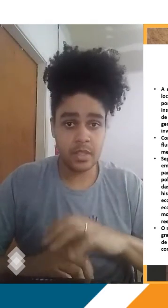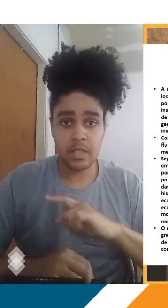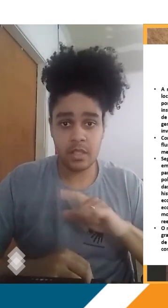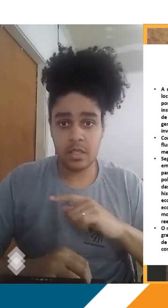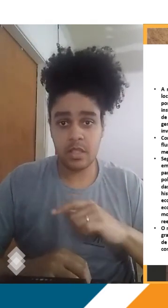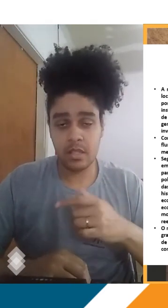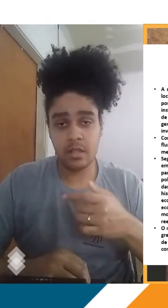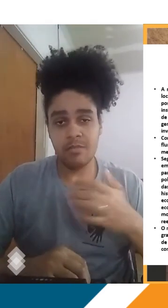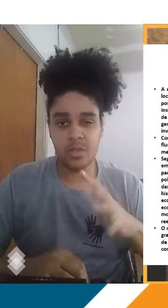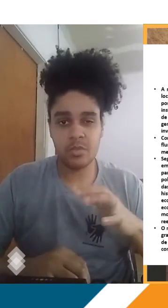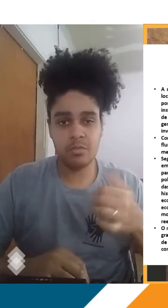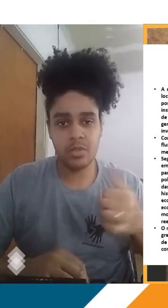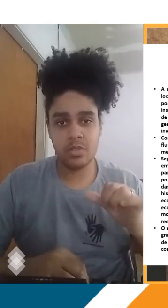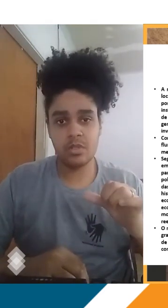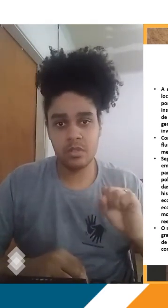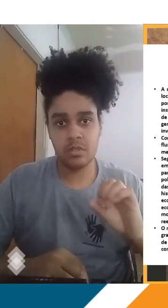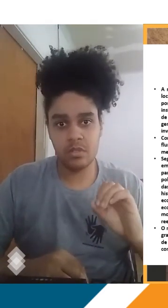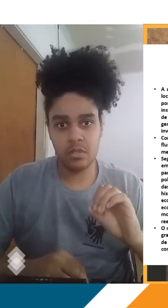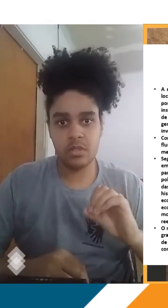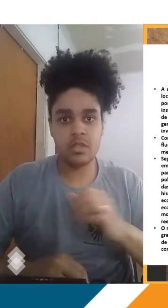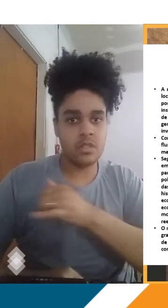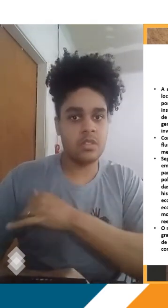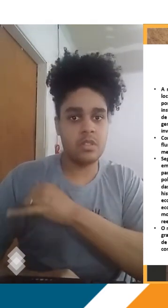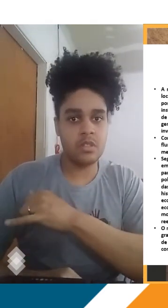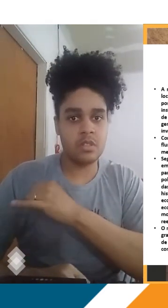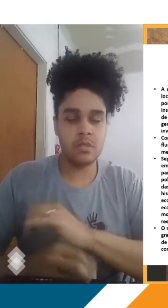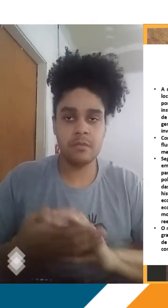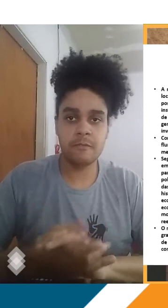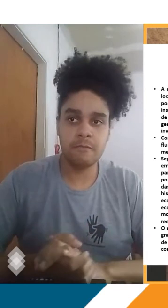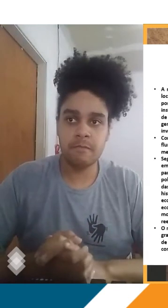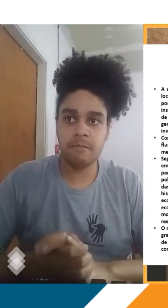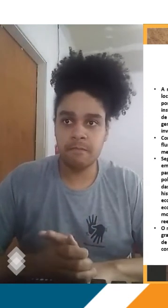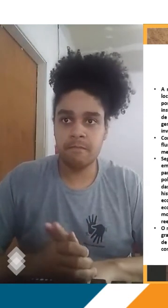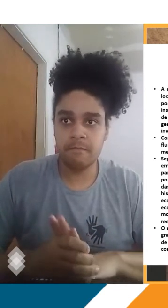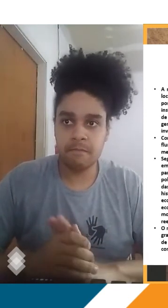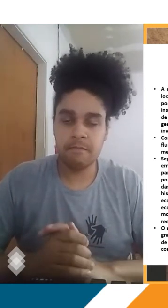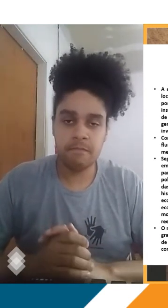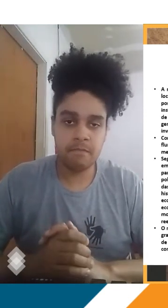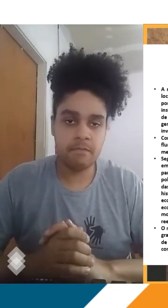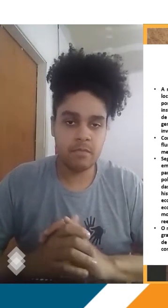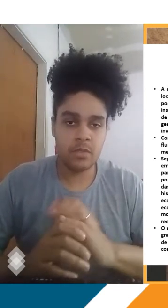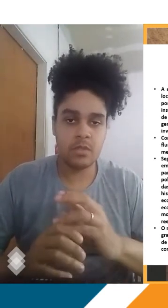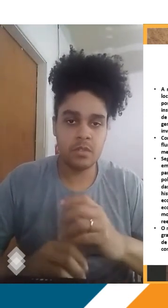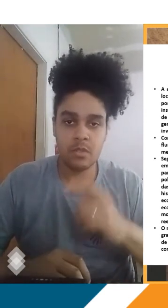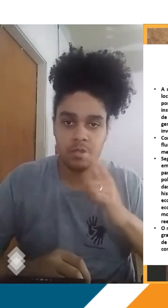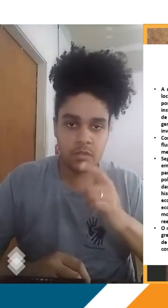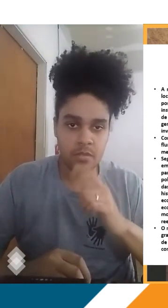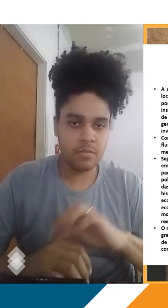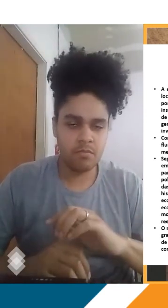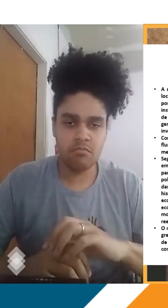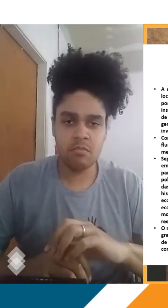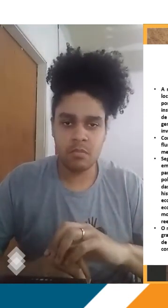numa passagem que no decorrer da década de 80, o Estado do Rio de Janeiro, ainda que envolvido em uma crise estrutural de natureza econômica, atingiu